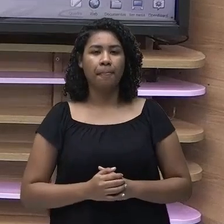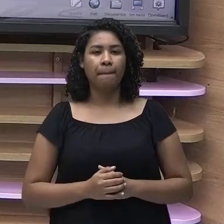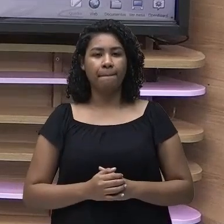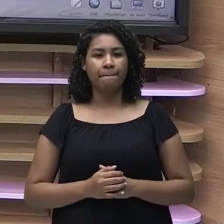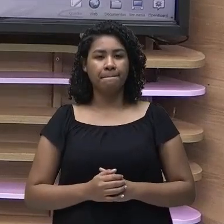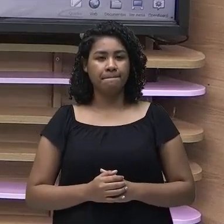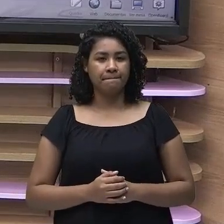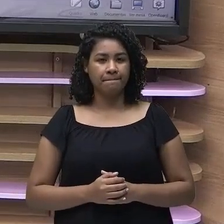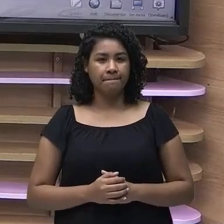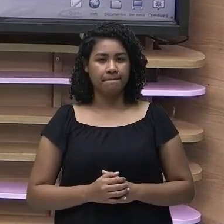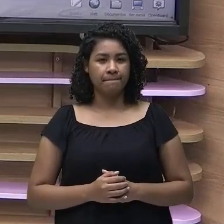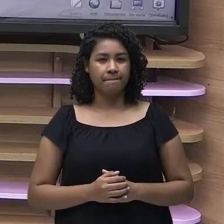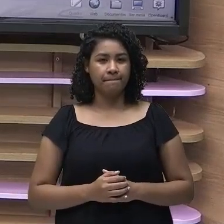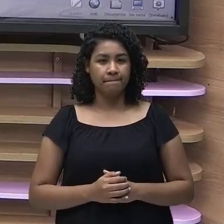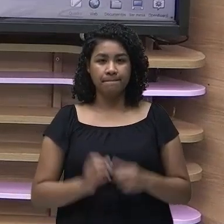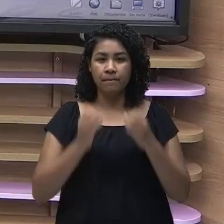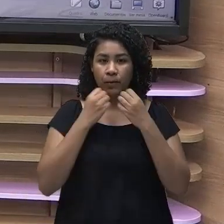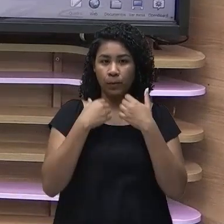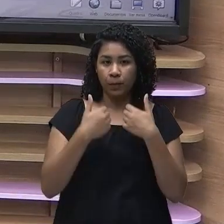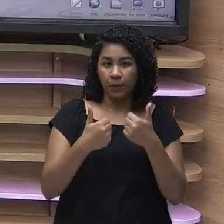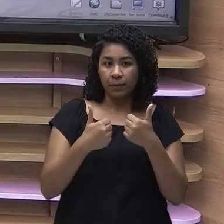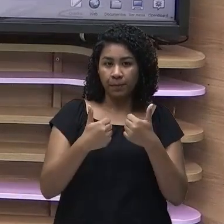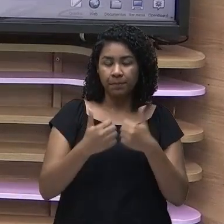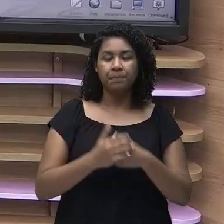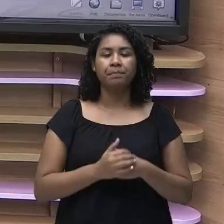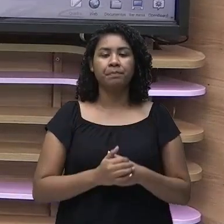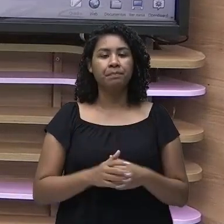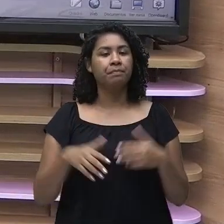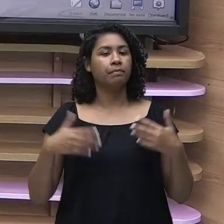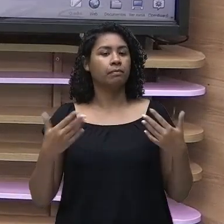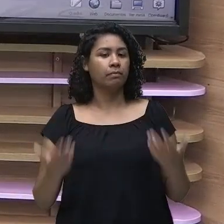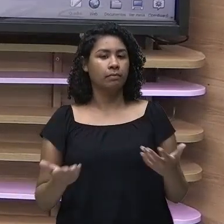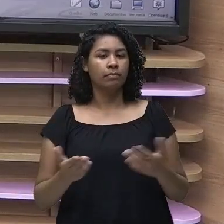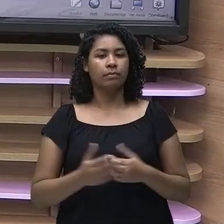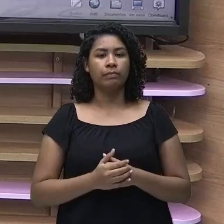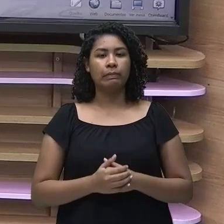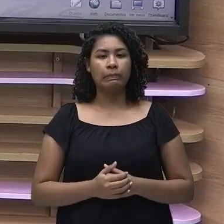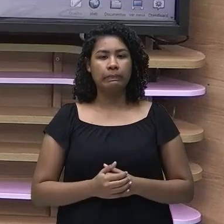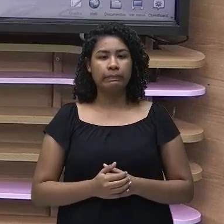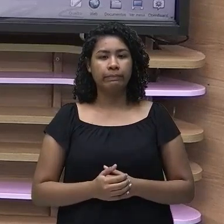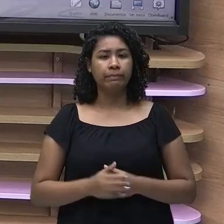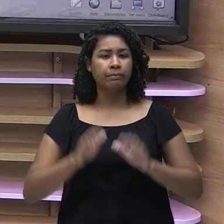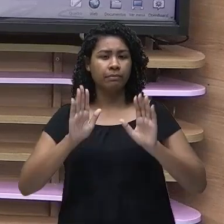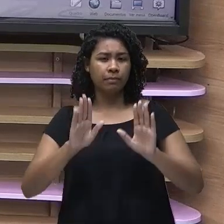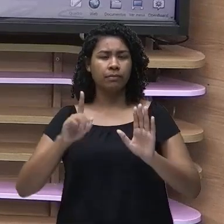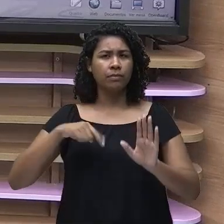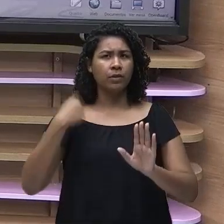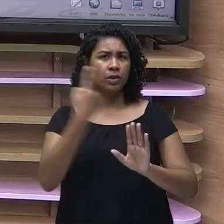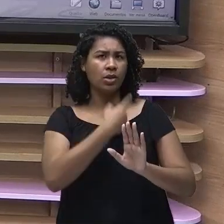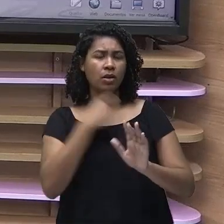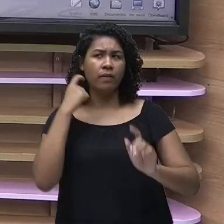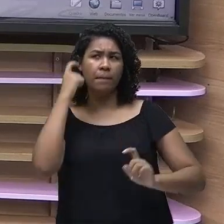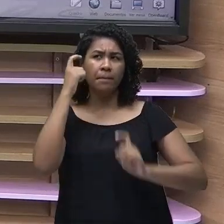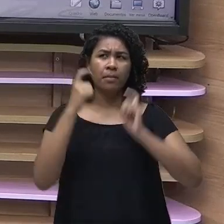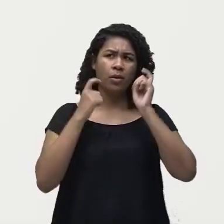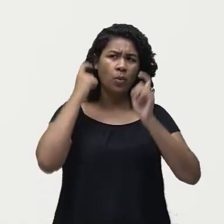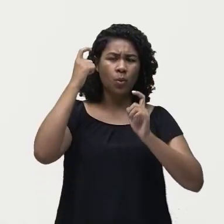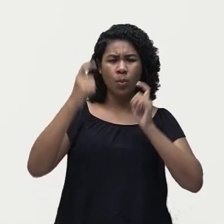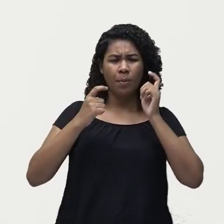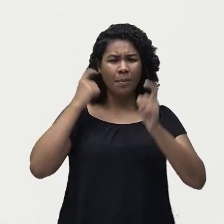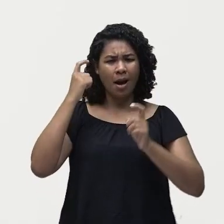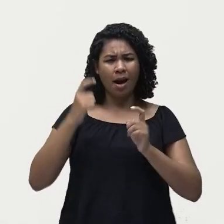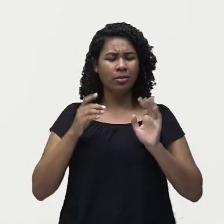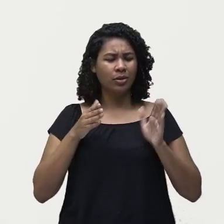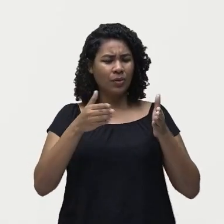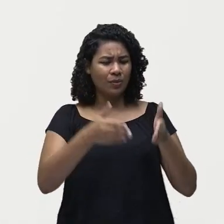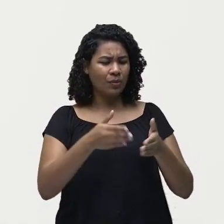incidência no nosso planeta, tá bom? E aí, por que, né, que nós preocupamos ali com essa camada de